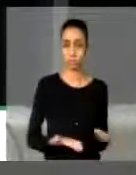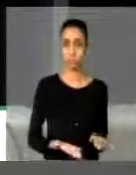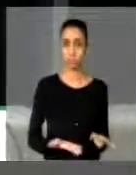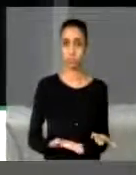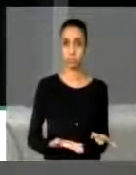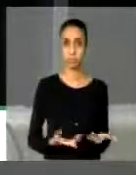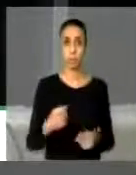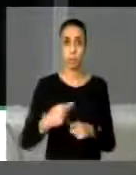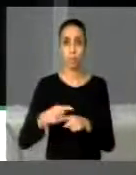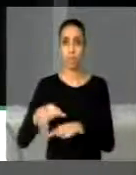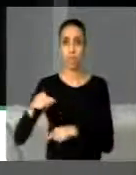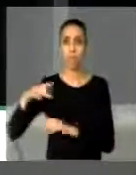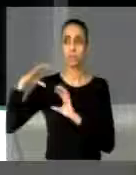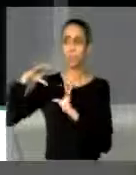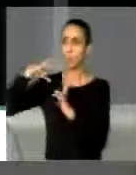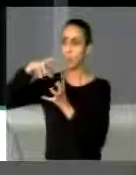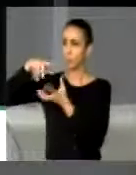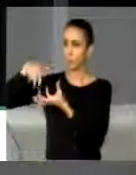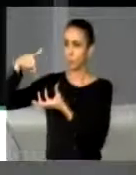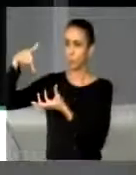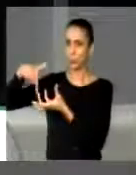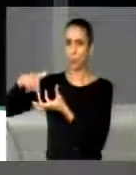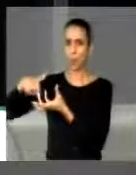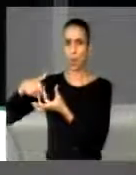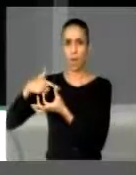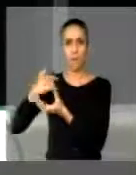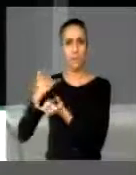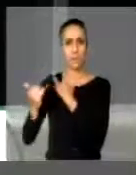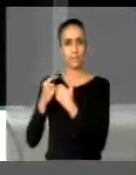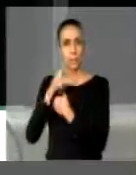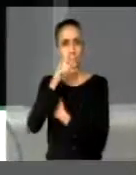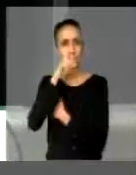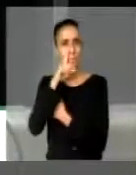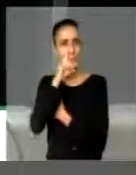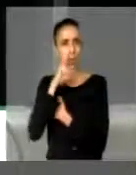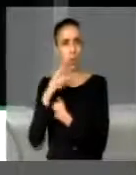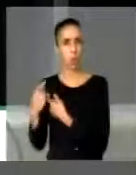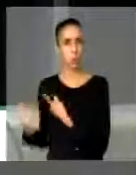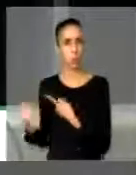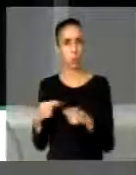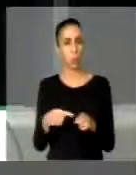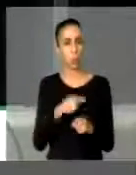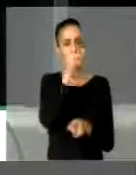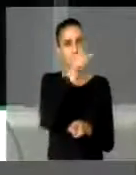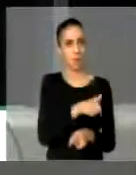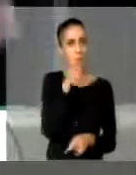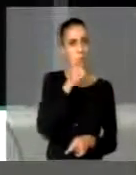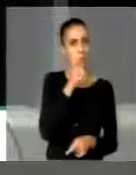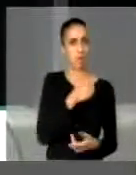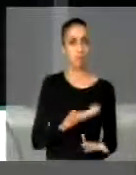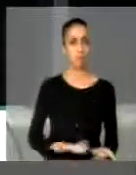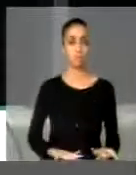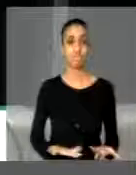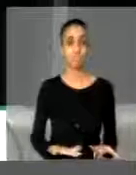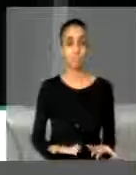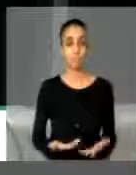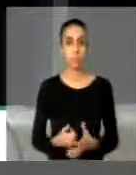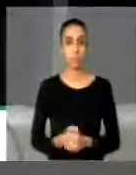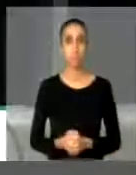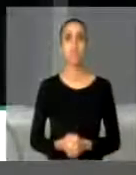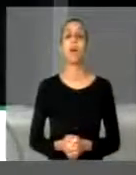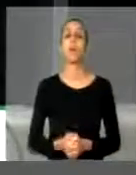mundo completamente ameaçador com a nossa sensibilidade e a nossa subjetividade. Por isso eu queria